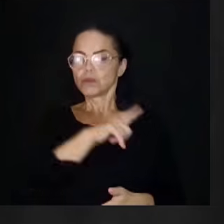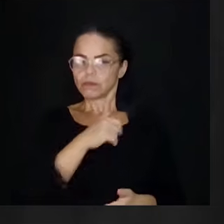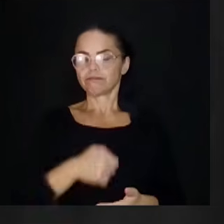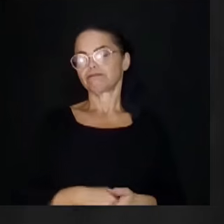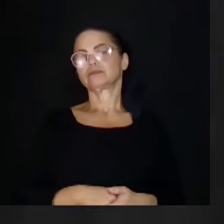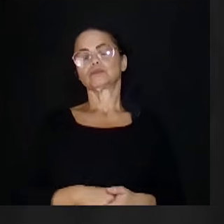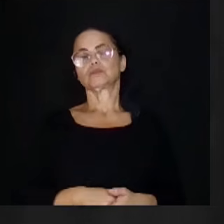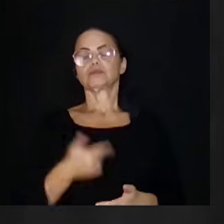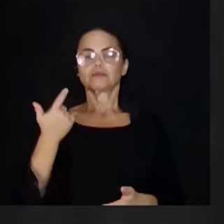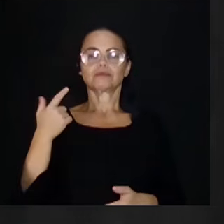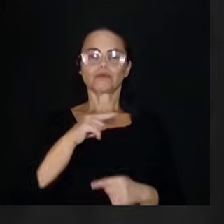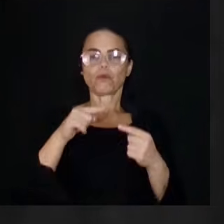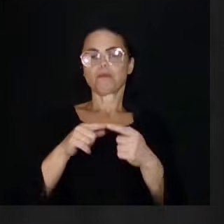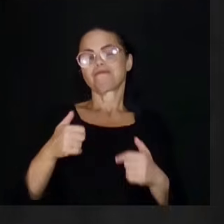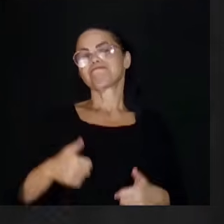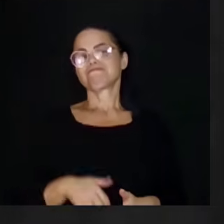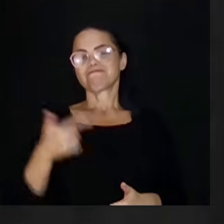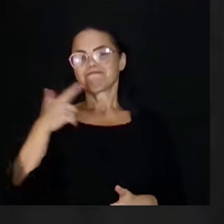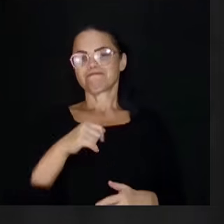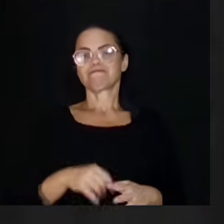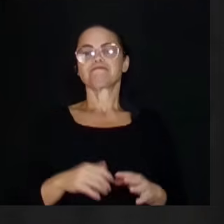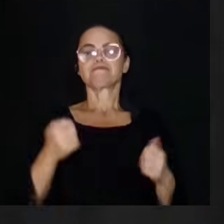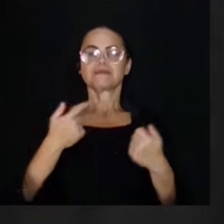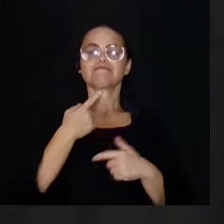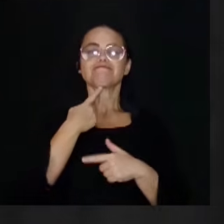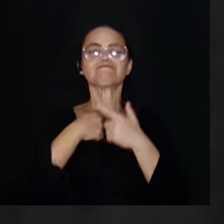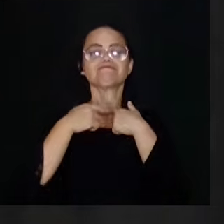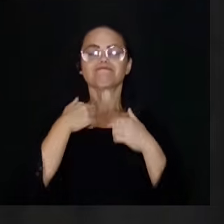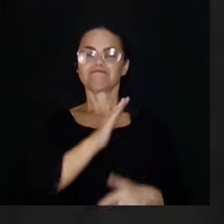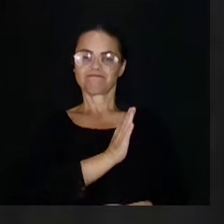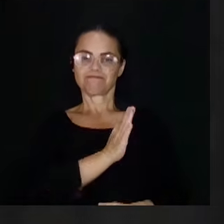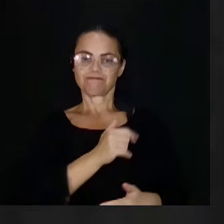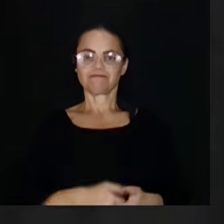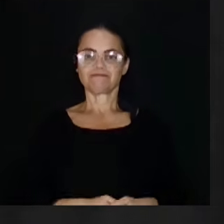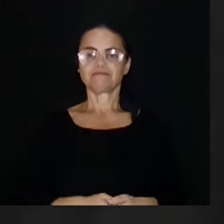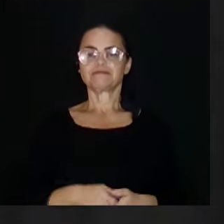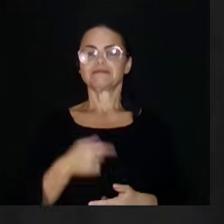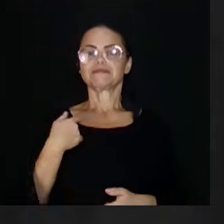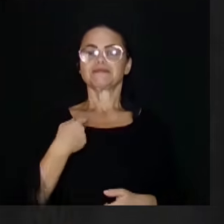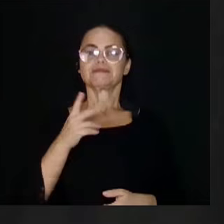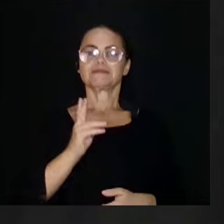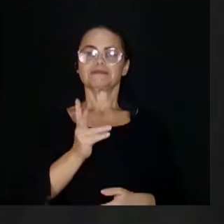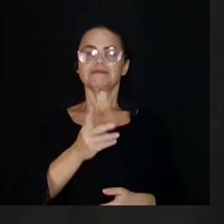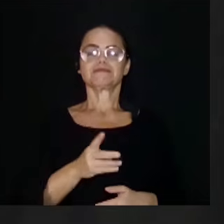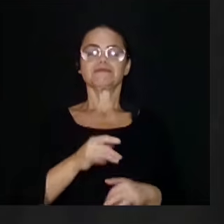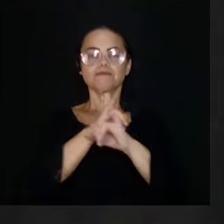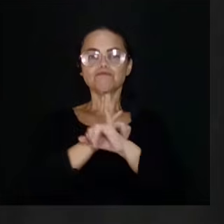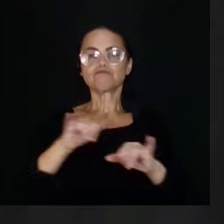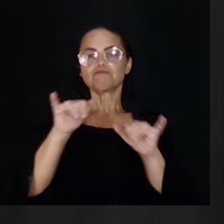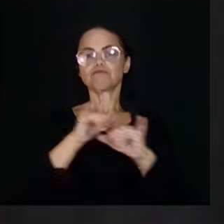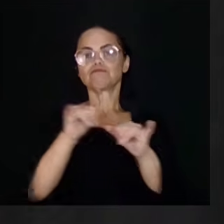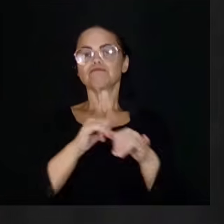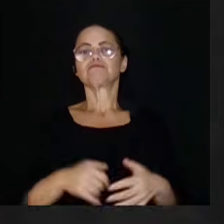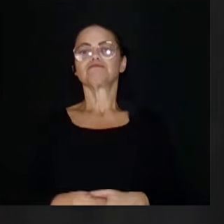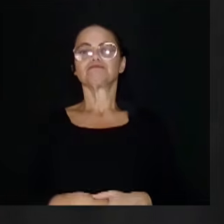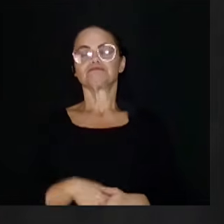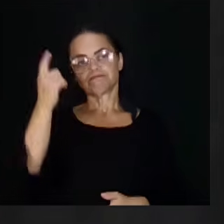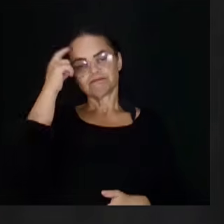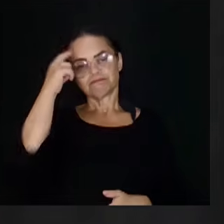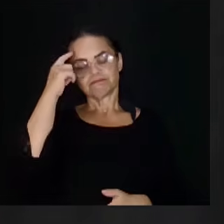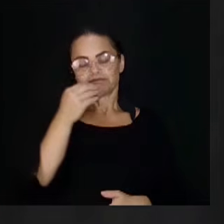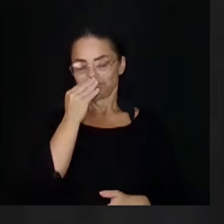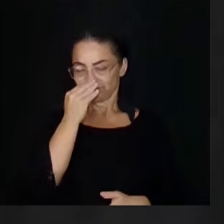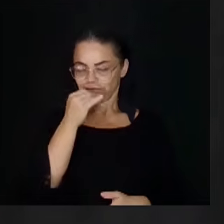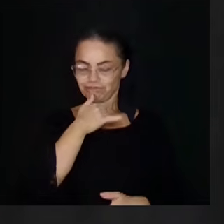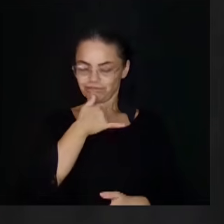alcançar tudo o que você deseja. Então, era sempre esse recado. Então, toda vez que eu penso em desanimar, né, eu